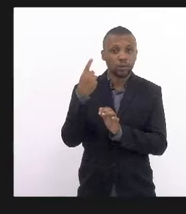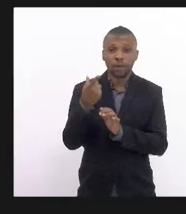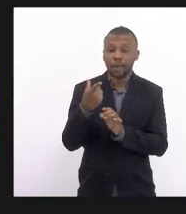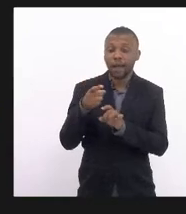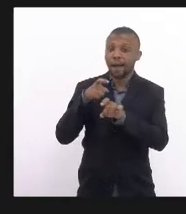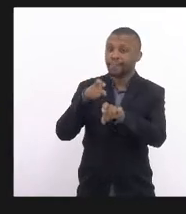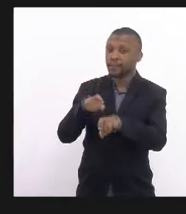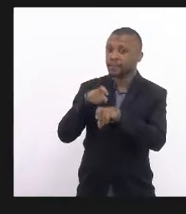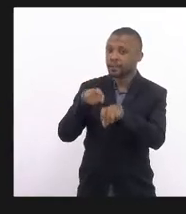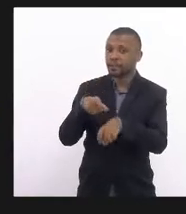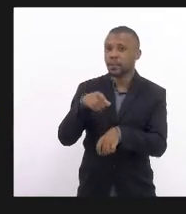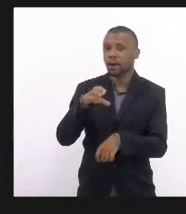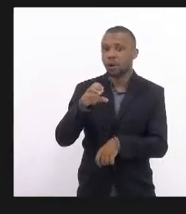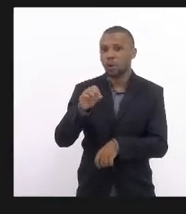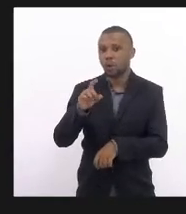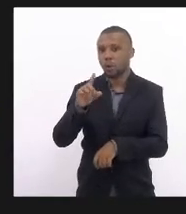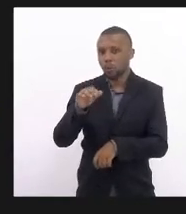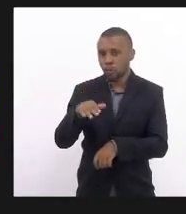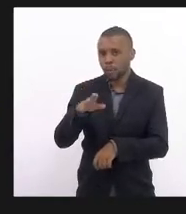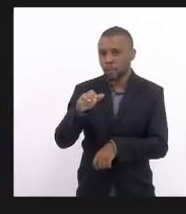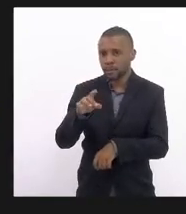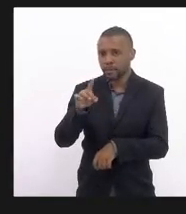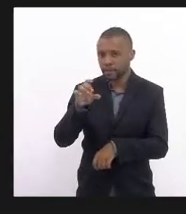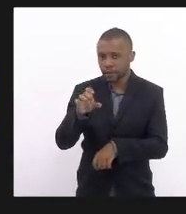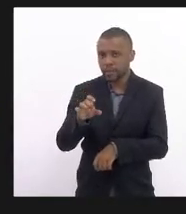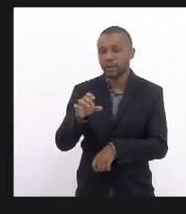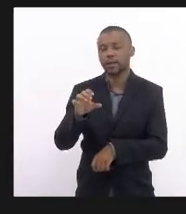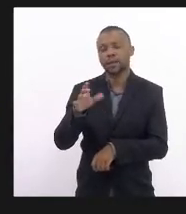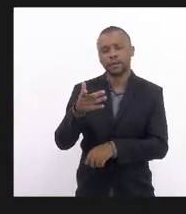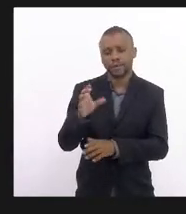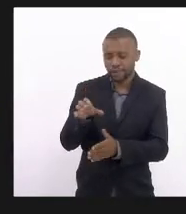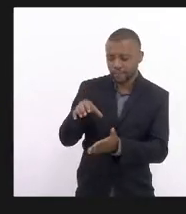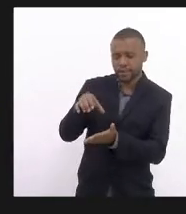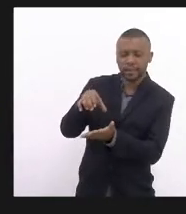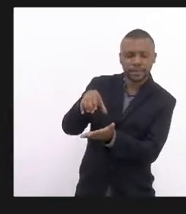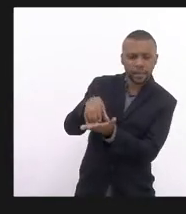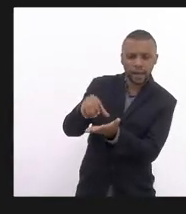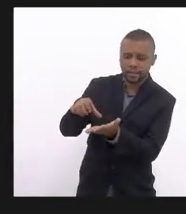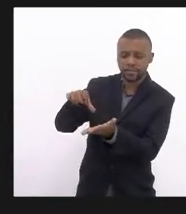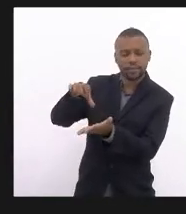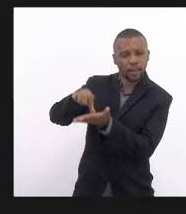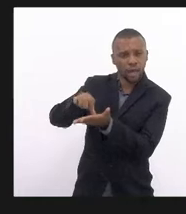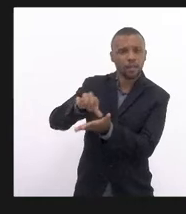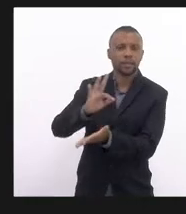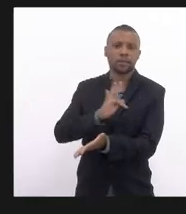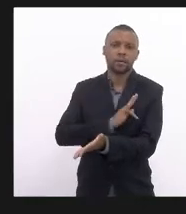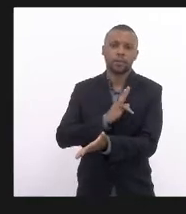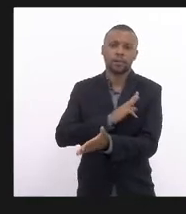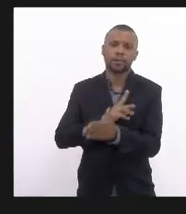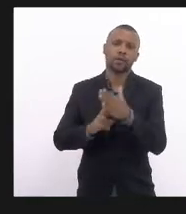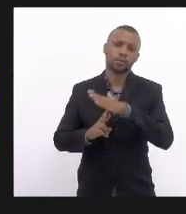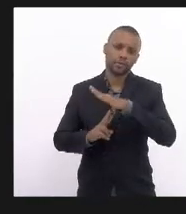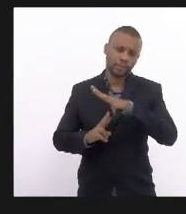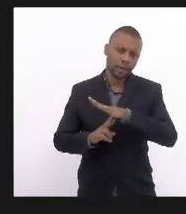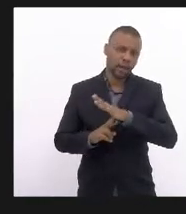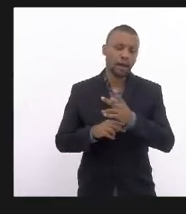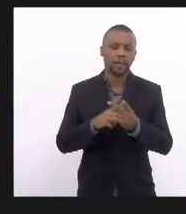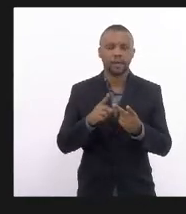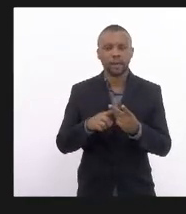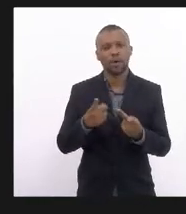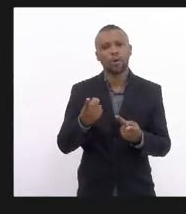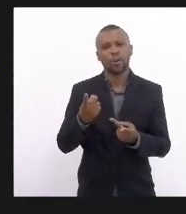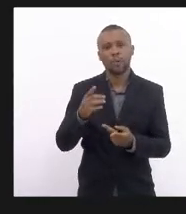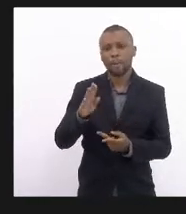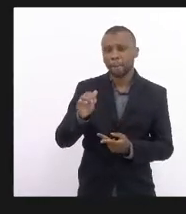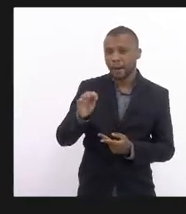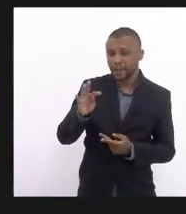Colubandê, já foi sede ali do Batalhão de Polícia Rodoviária, já foi sede do antigo Batalhão Florestal. E depois